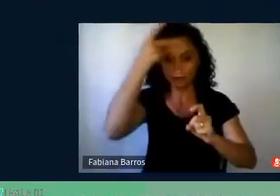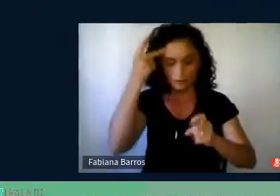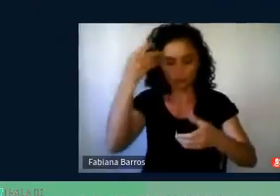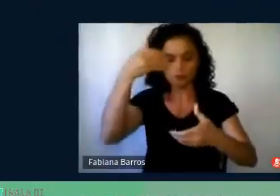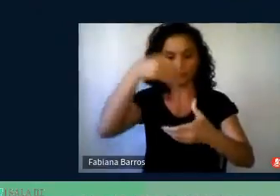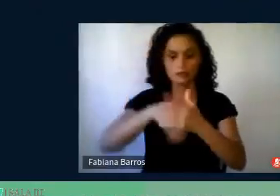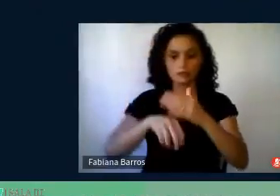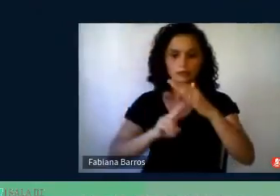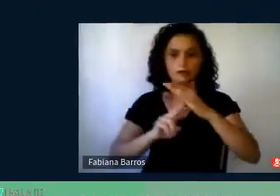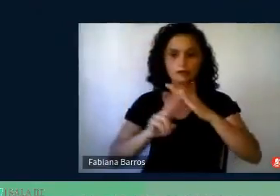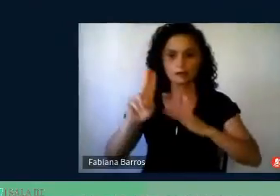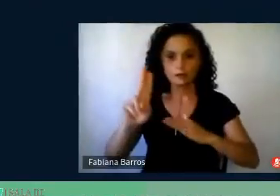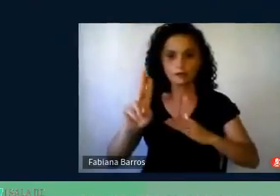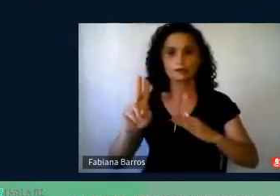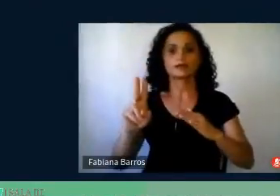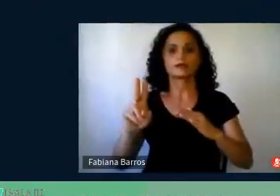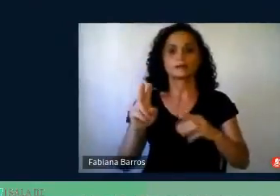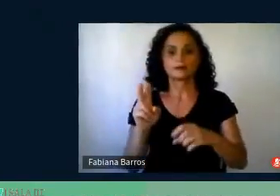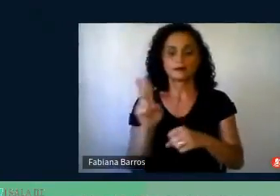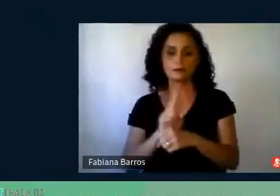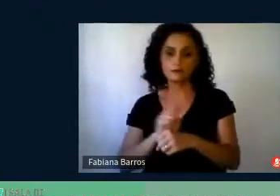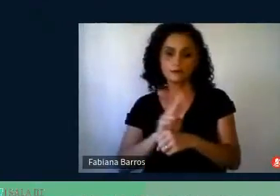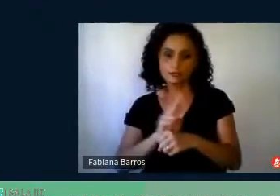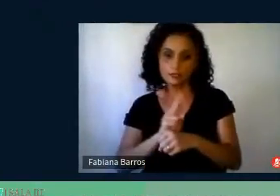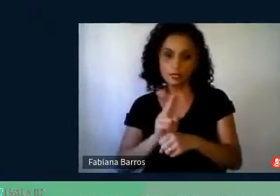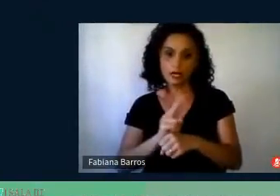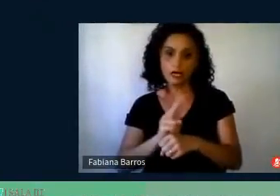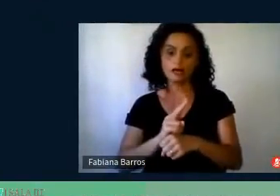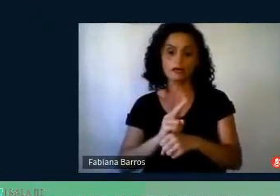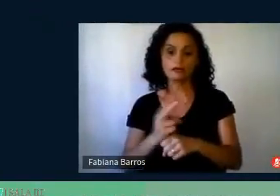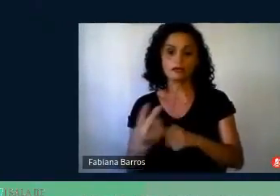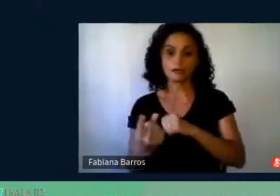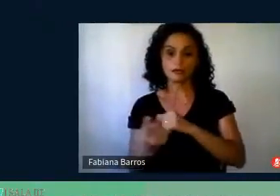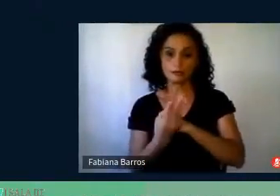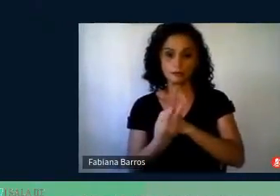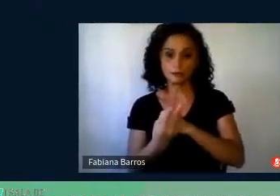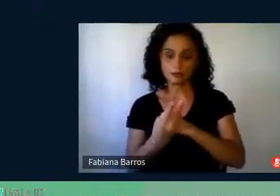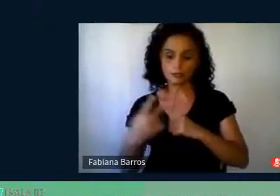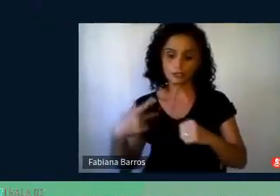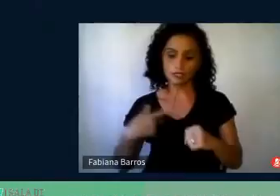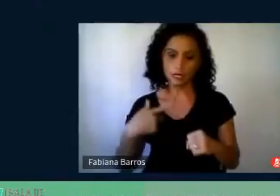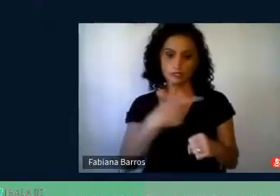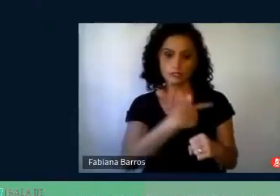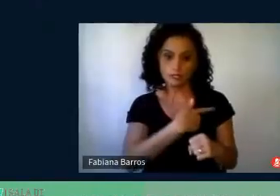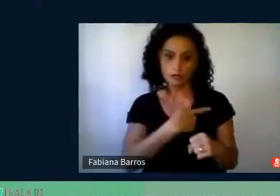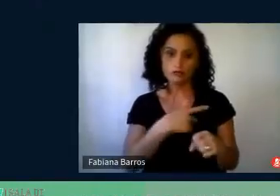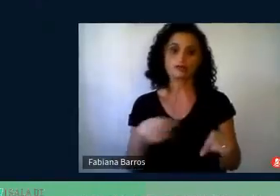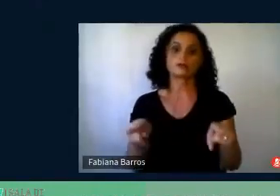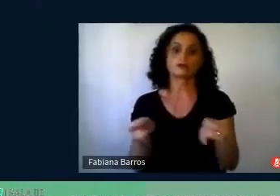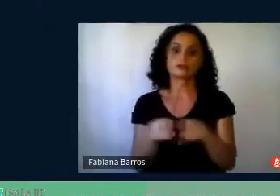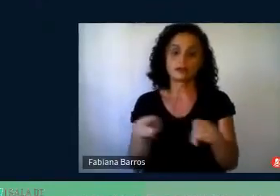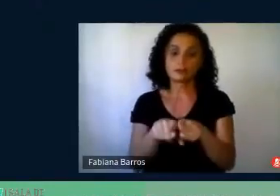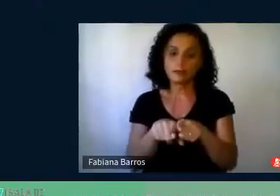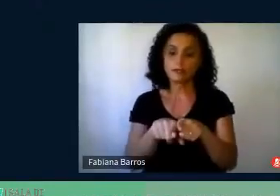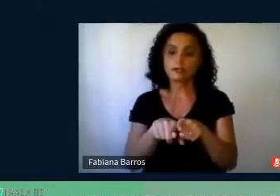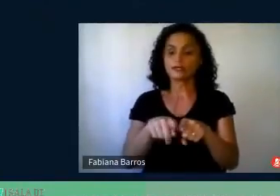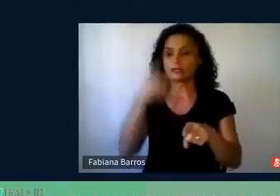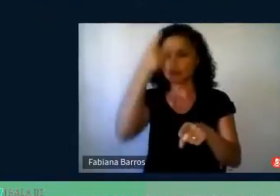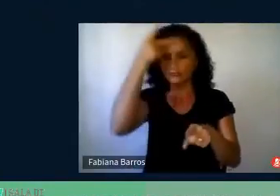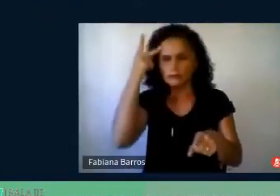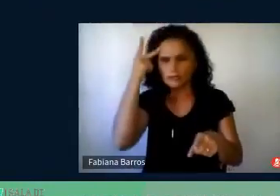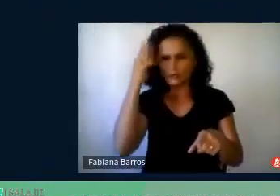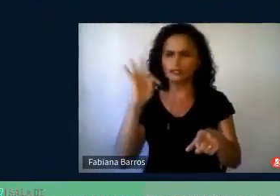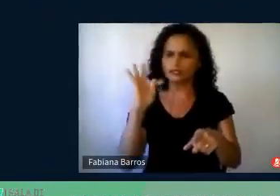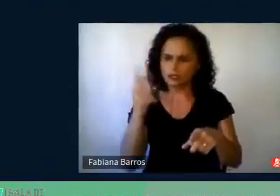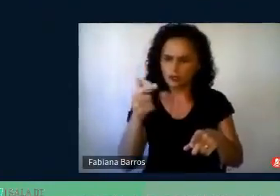saúde da nossa comunidade, não só de quem tem vínculo formal com funcionário da UNB, mas quem é terceirizado, quem é estudante,